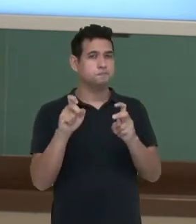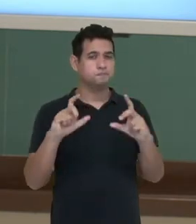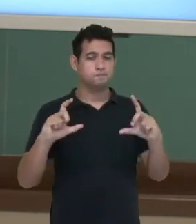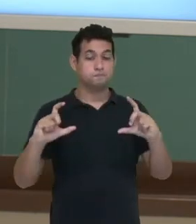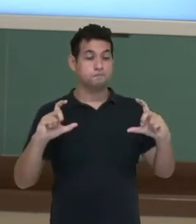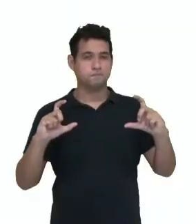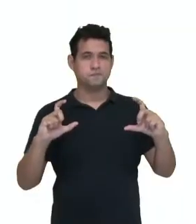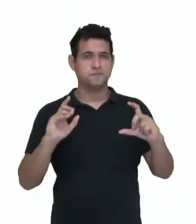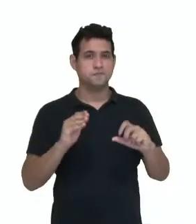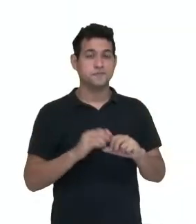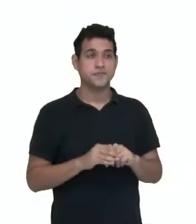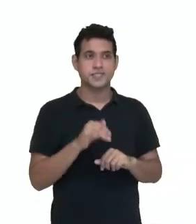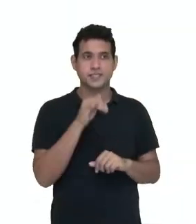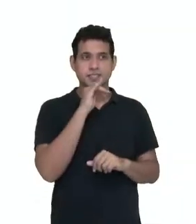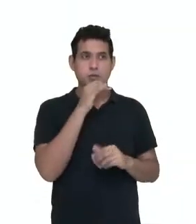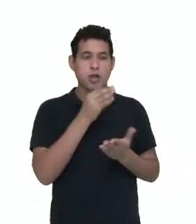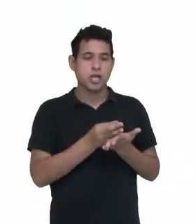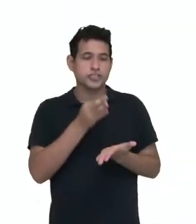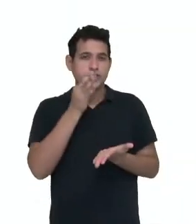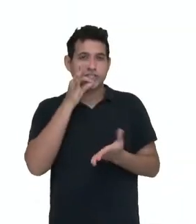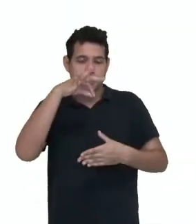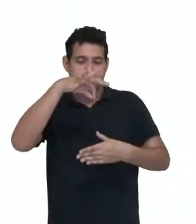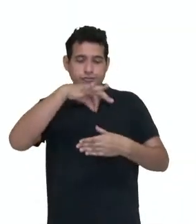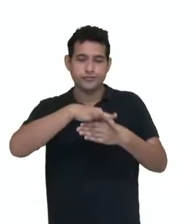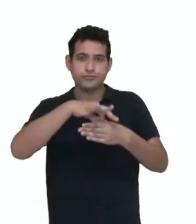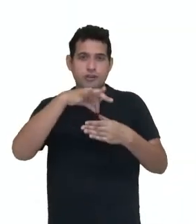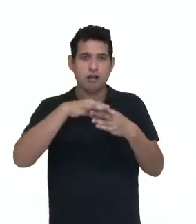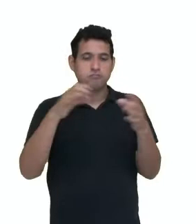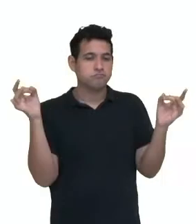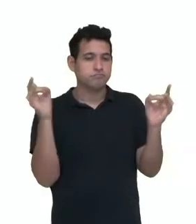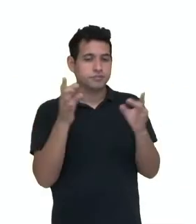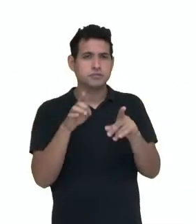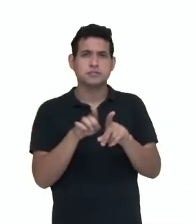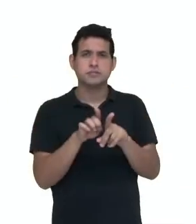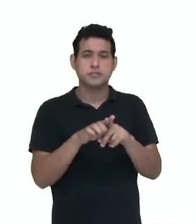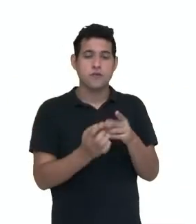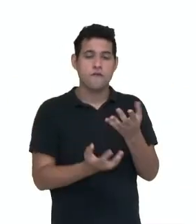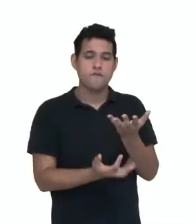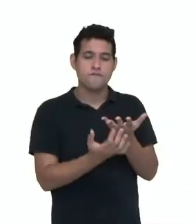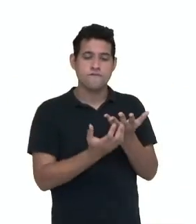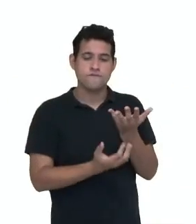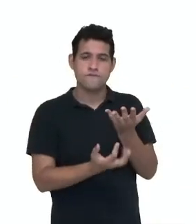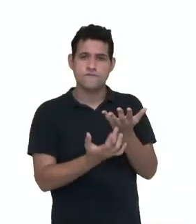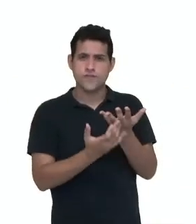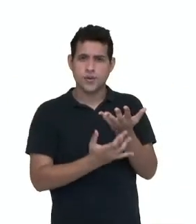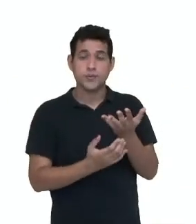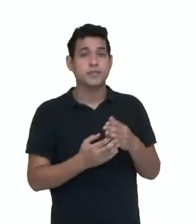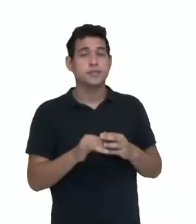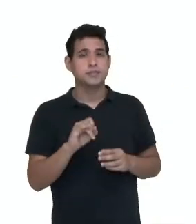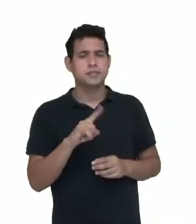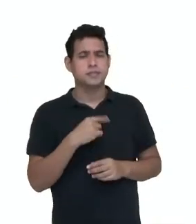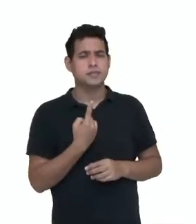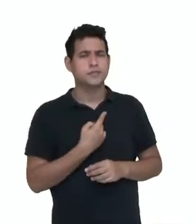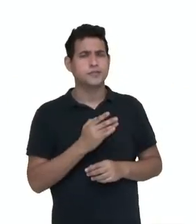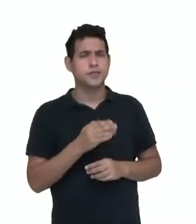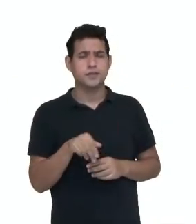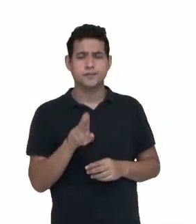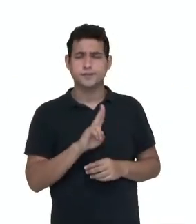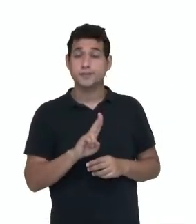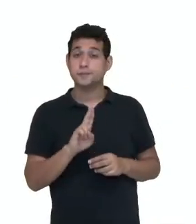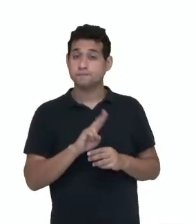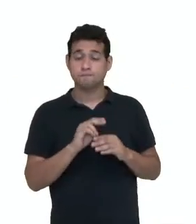imagem aqui, ó. Uma xícara de chá que acabou de sair ali do fogo, né? Se a gente colocar ela ali